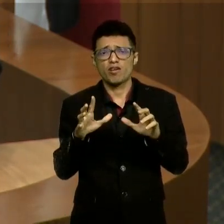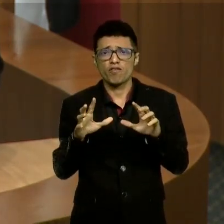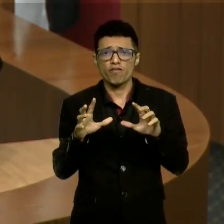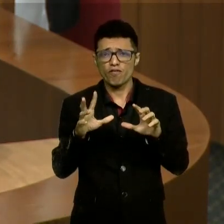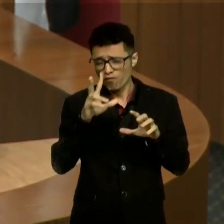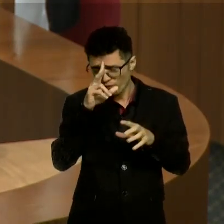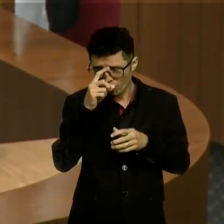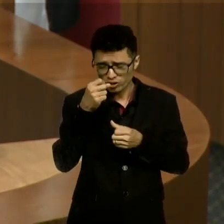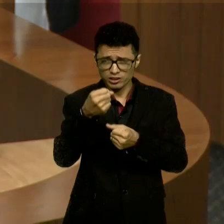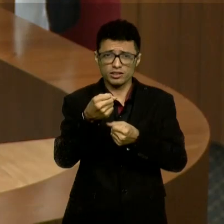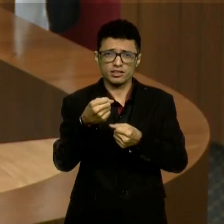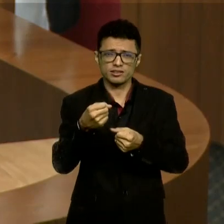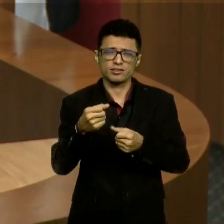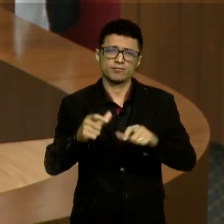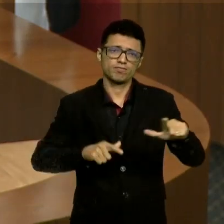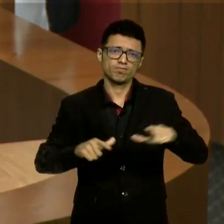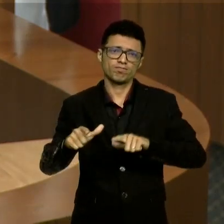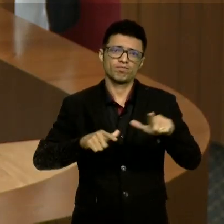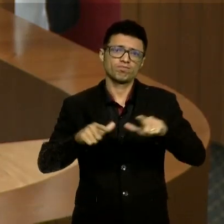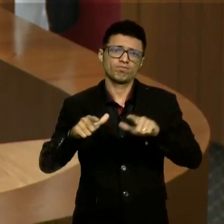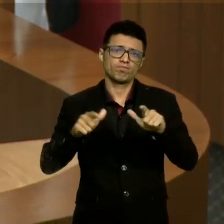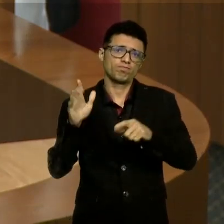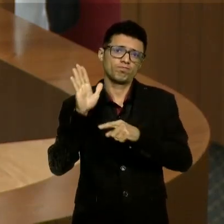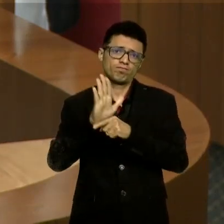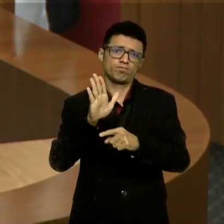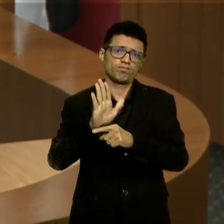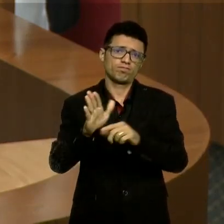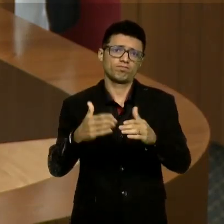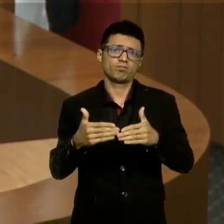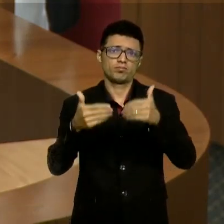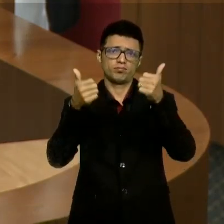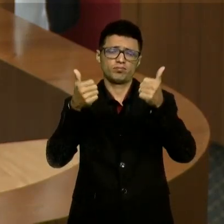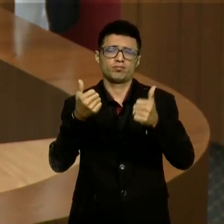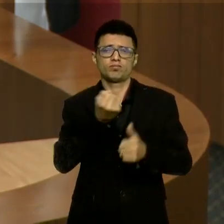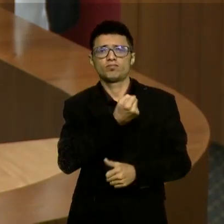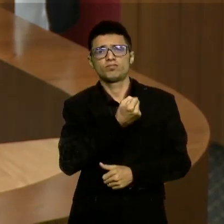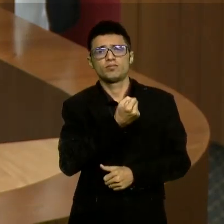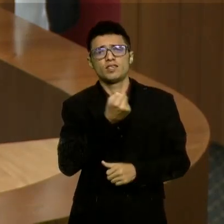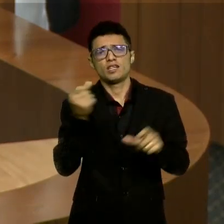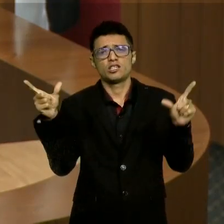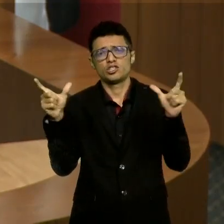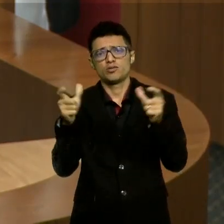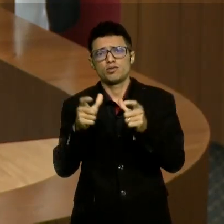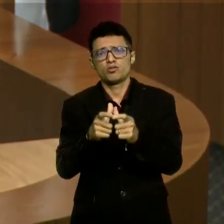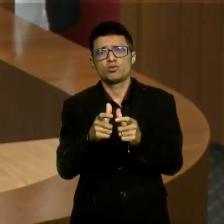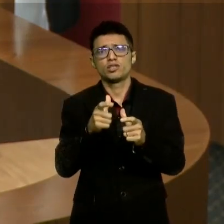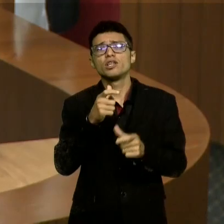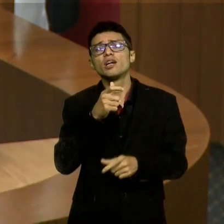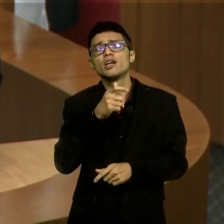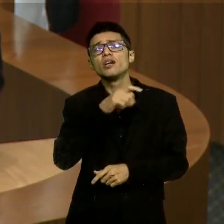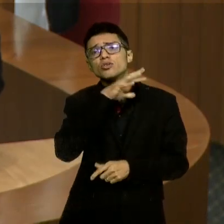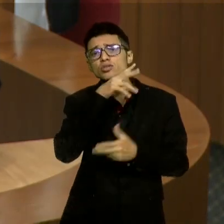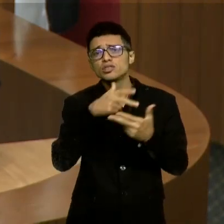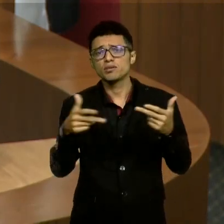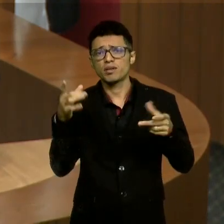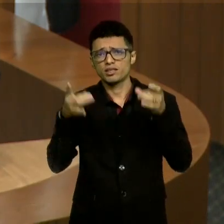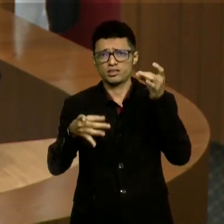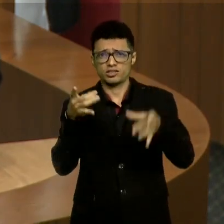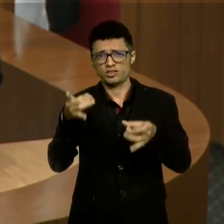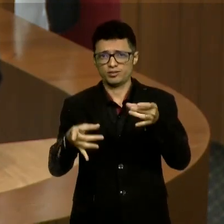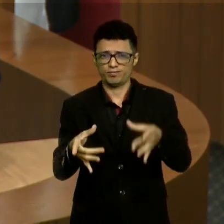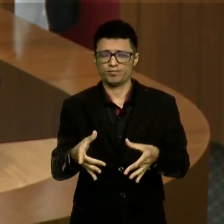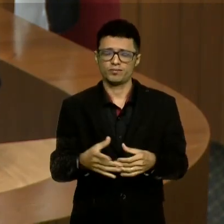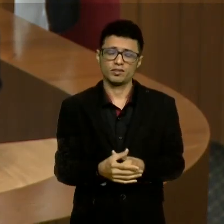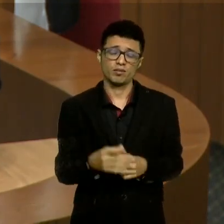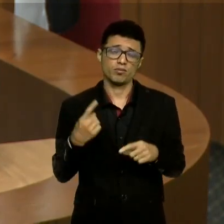do trabalho dela no sentido de melhorar o número de animais abandonados. Então, eu queria fazer esse destaque, porque são